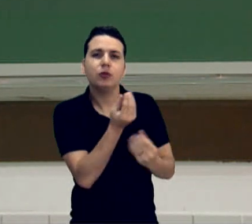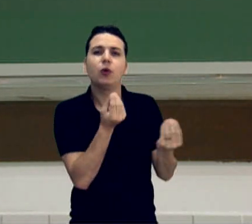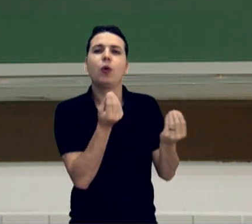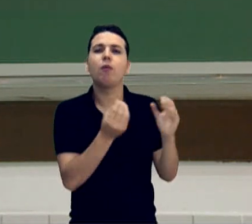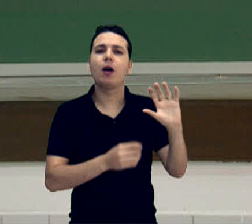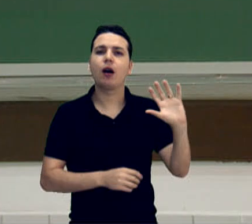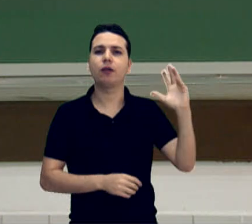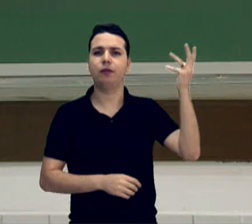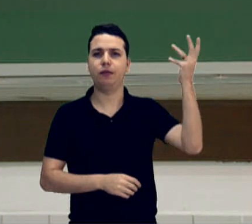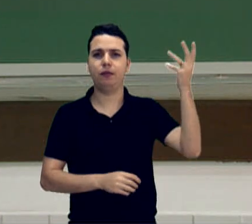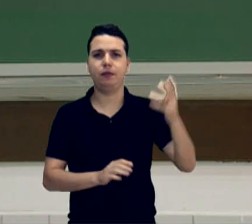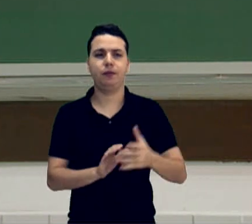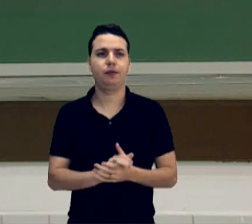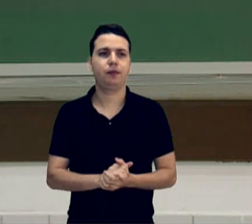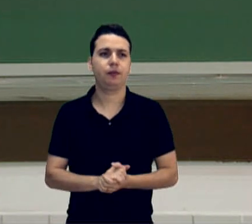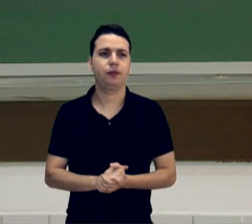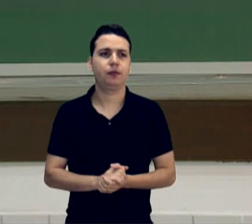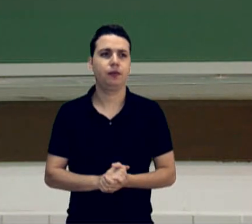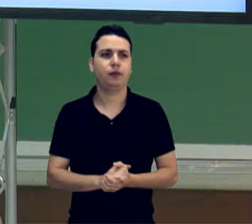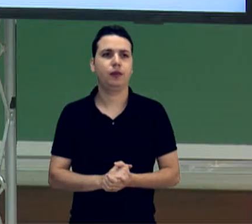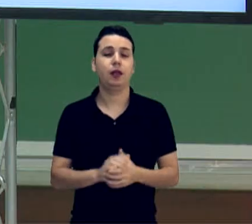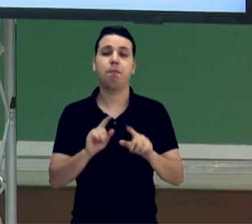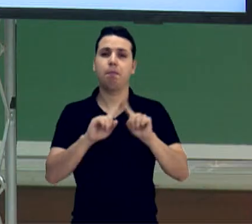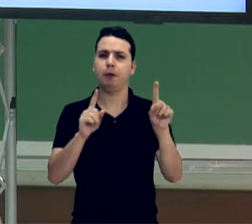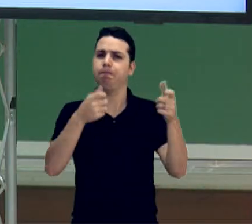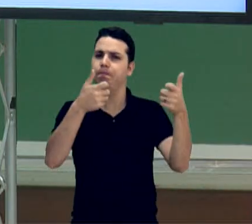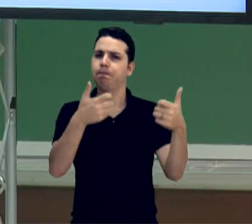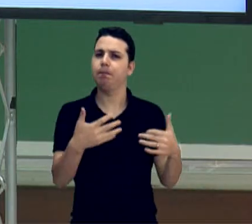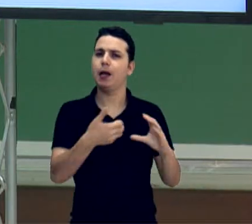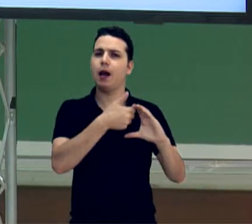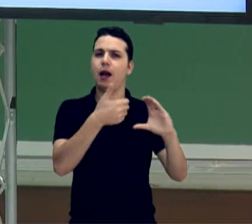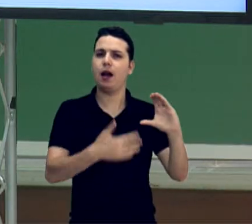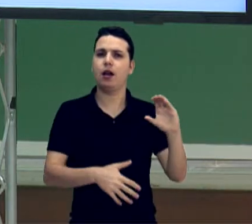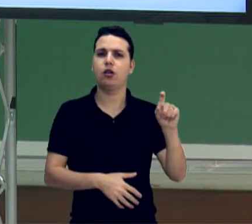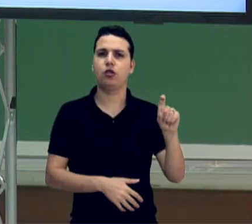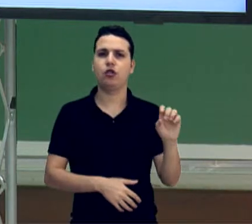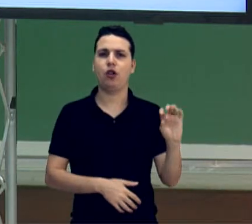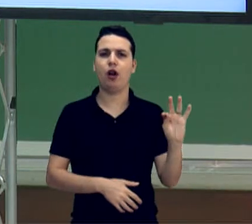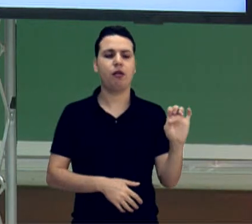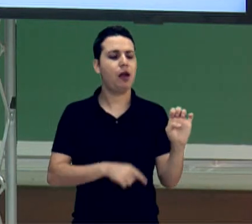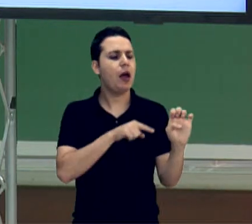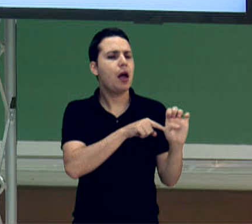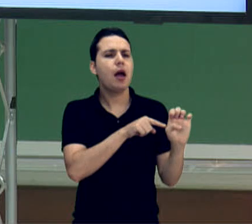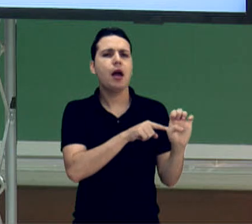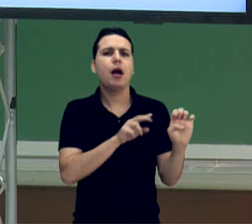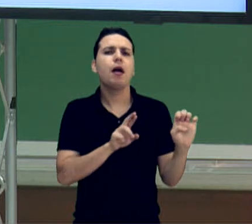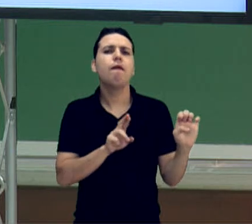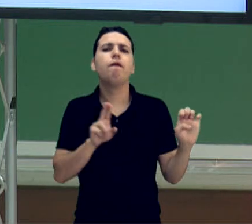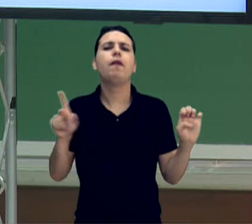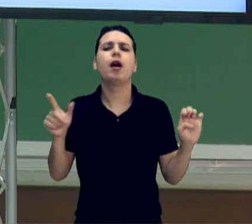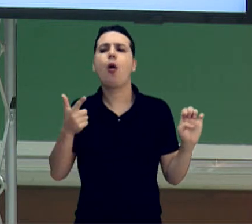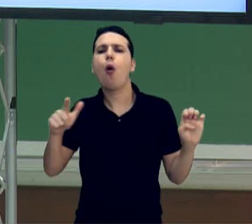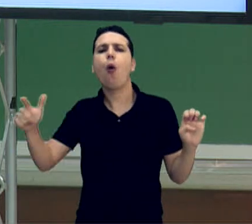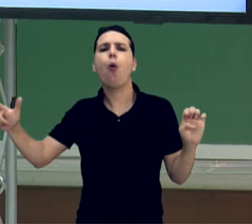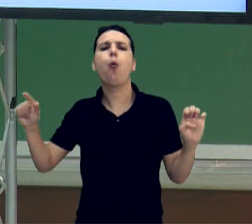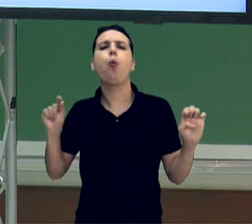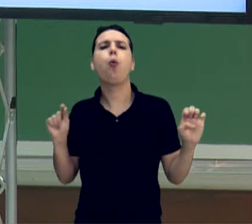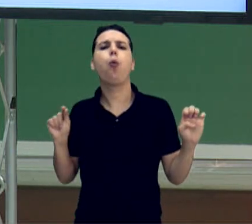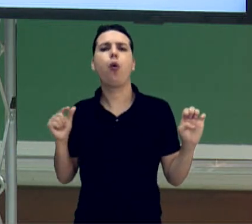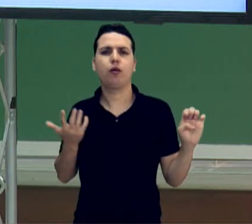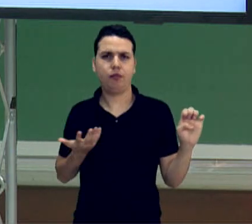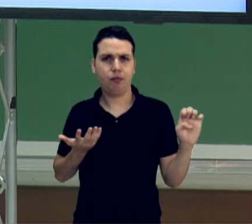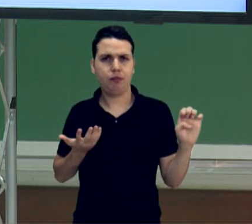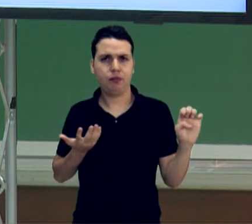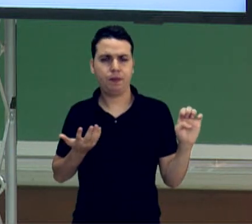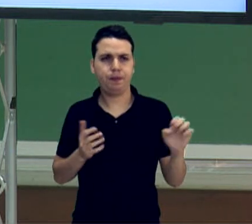acontece, né? Mas vamos falar do shot. Vamos ver qual é a diferença do shot, né? Que a gente já viu do que